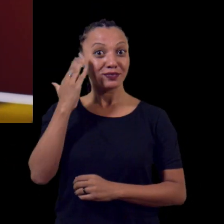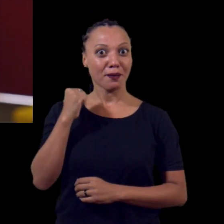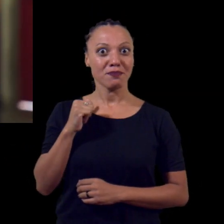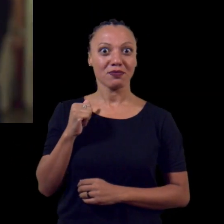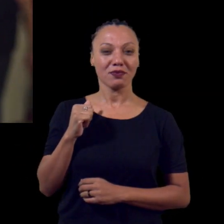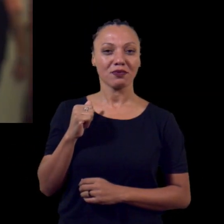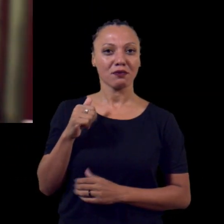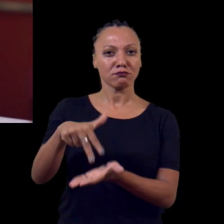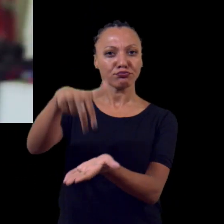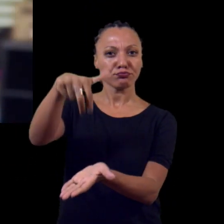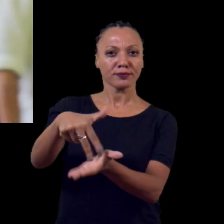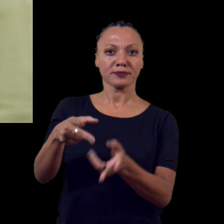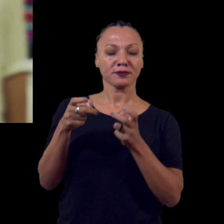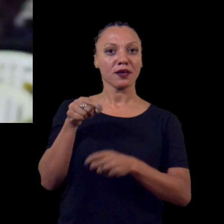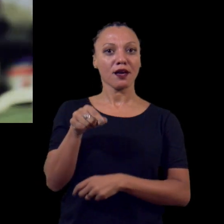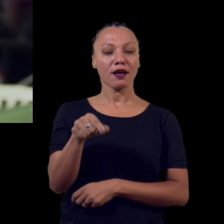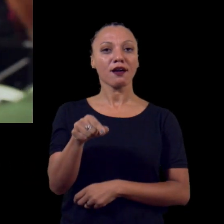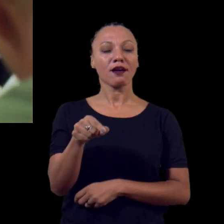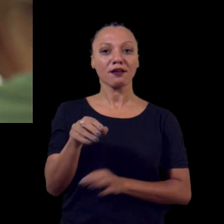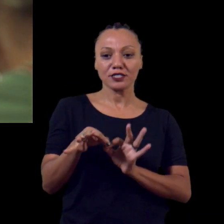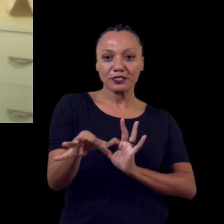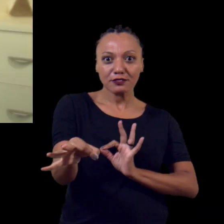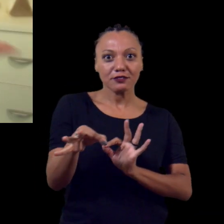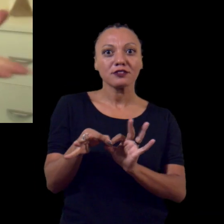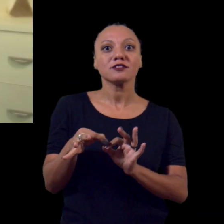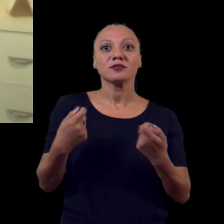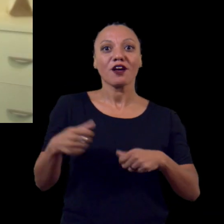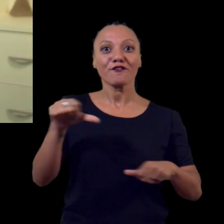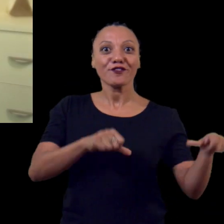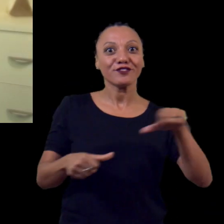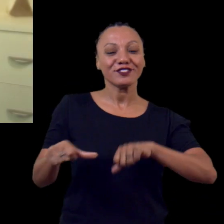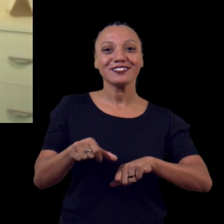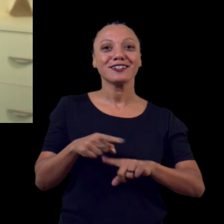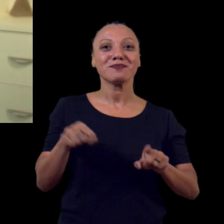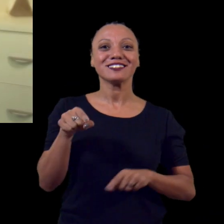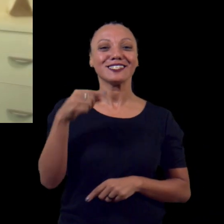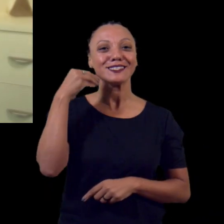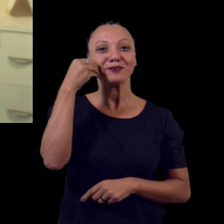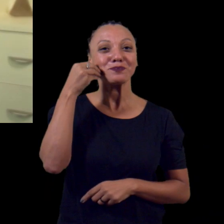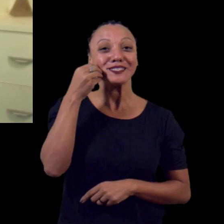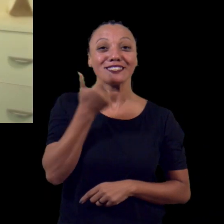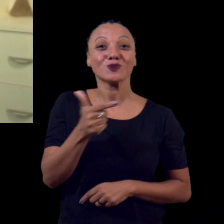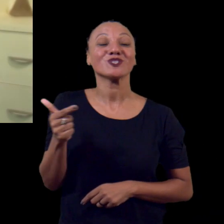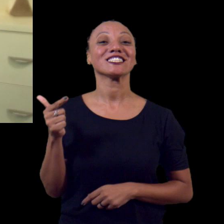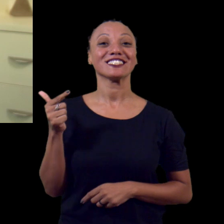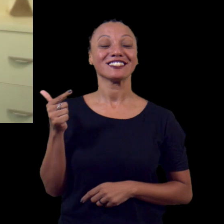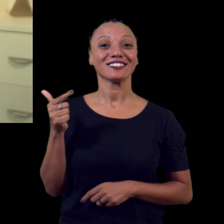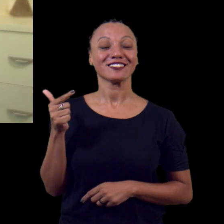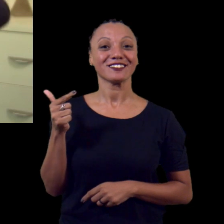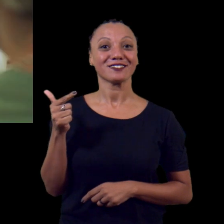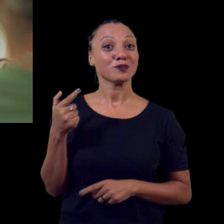Esse menino não sabe calcular a trajetória, porque também nunca experimentou. Então eu parei o treinamento, fiz